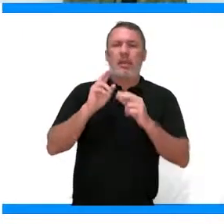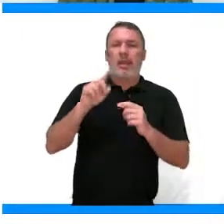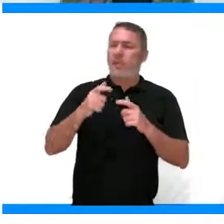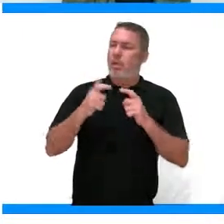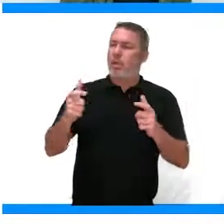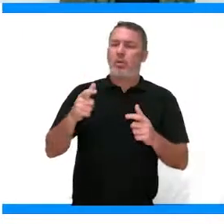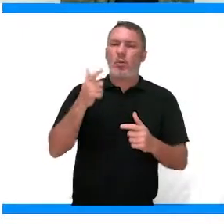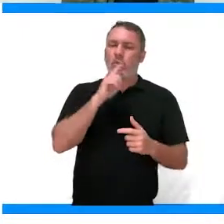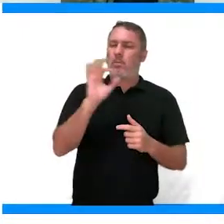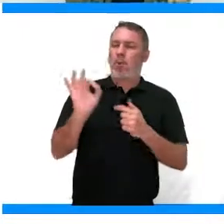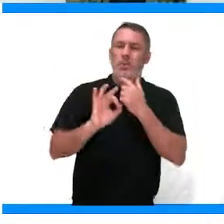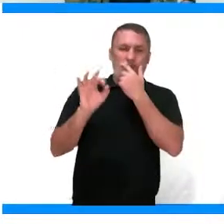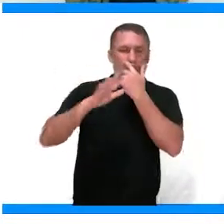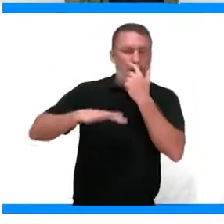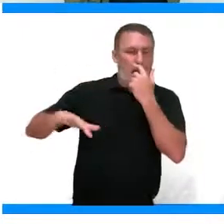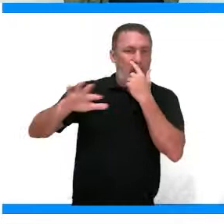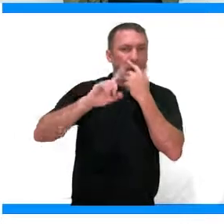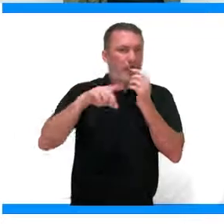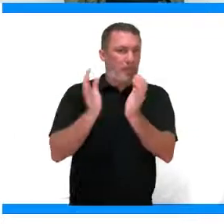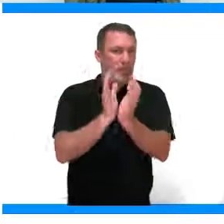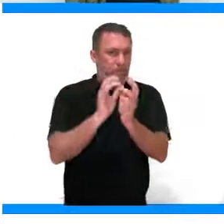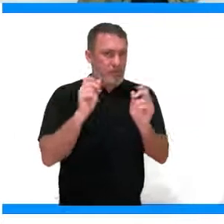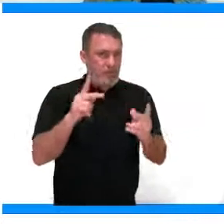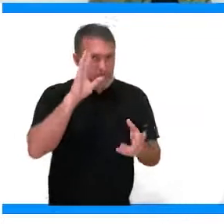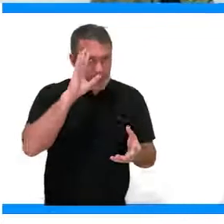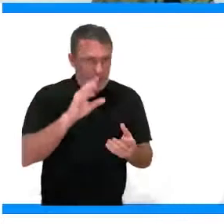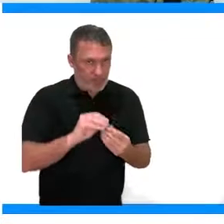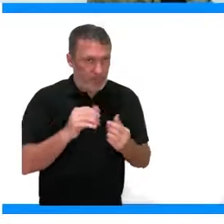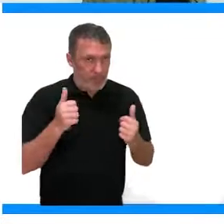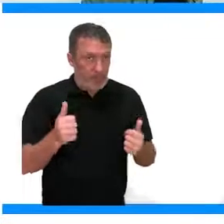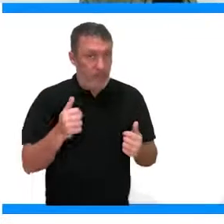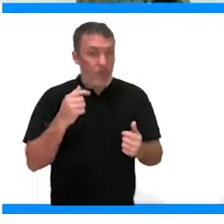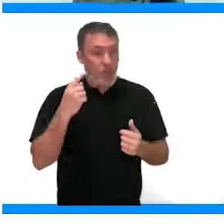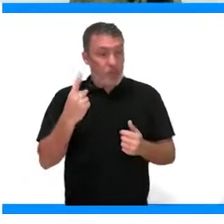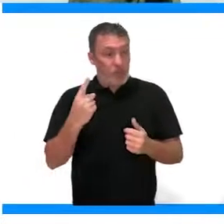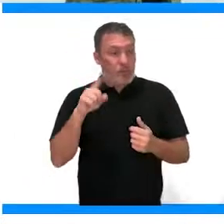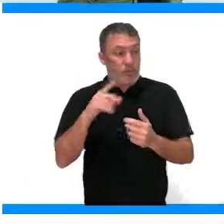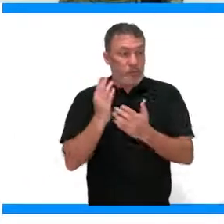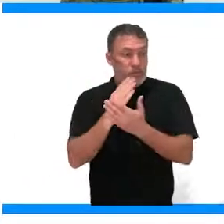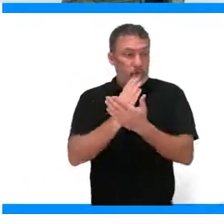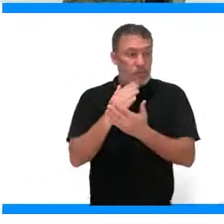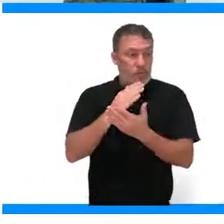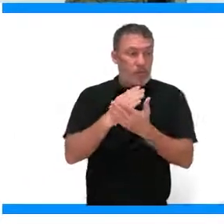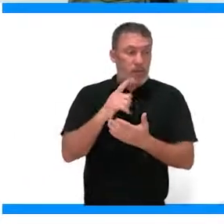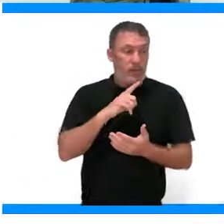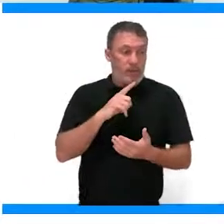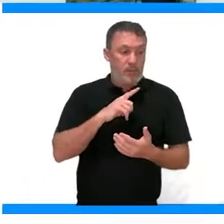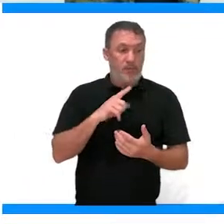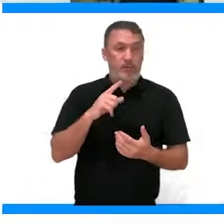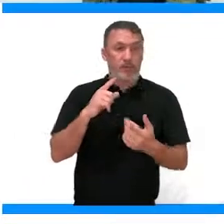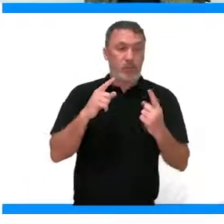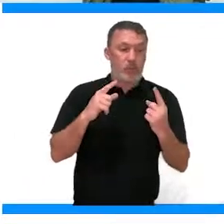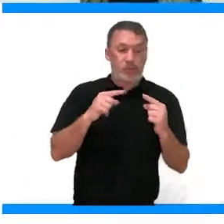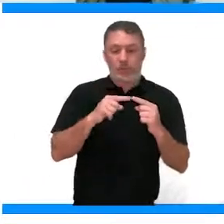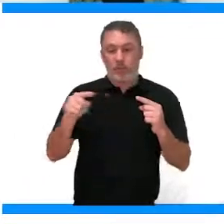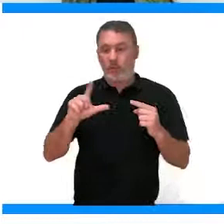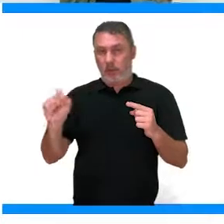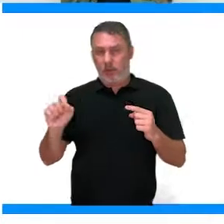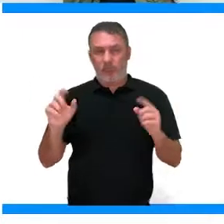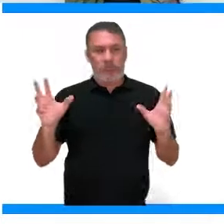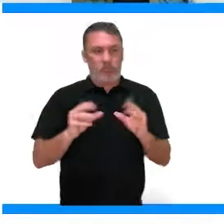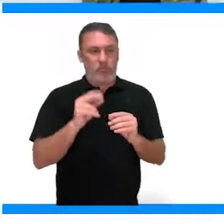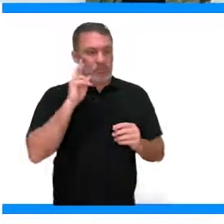a grande maioria dos problemas de porcentagem. Pegou a visão? Uma parte dividido pelo total vezes 100. Vamos fazer isso